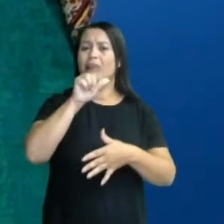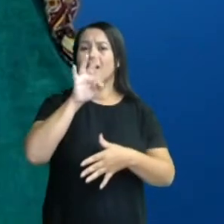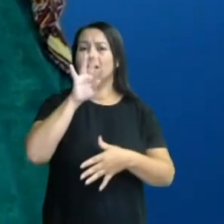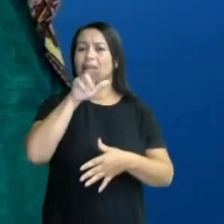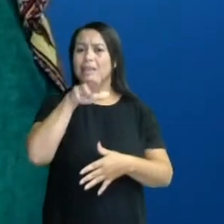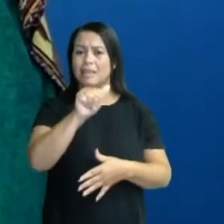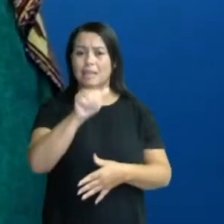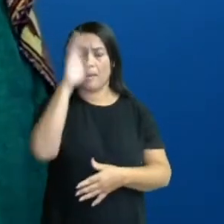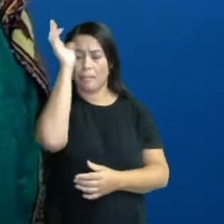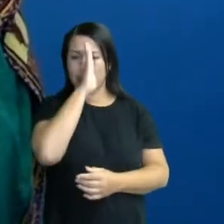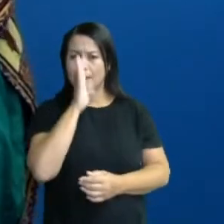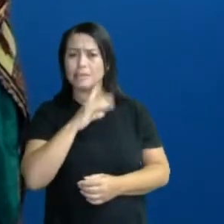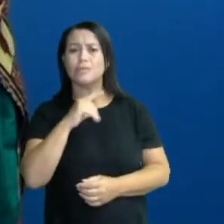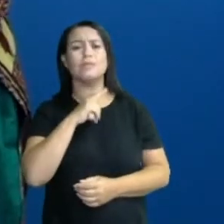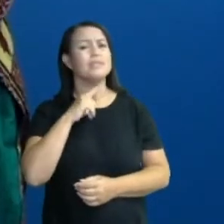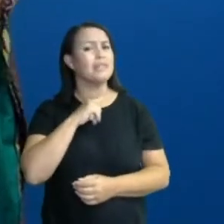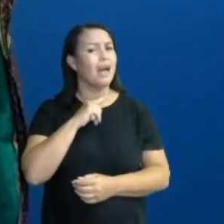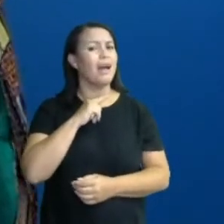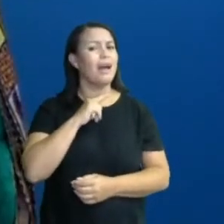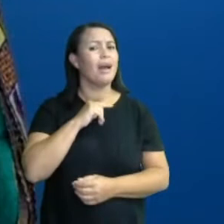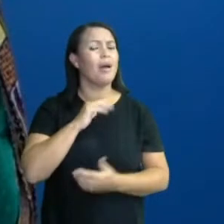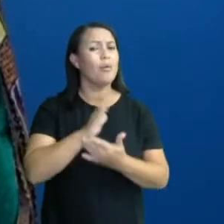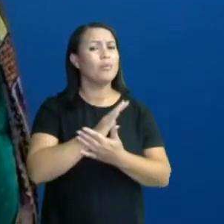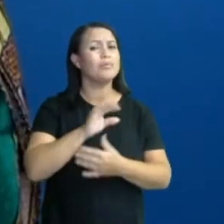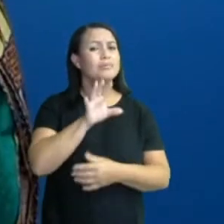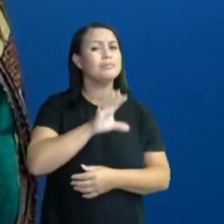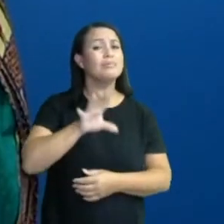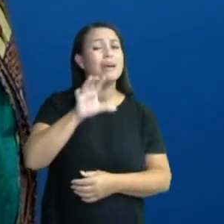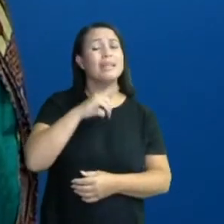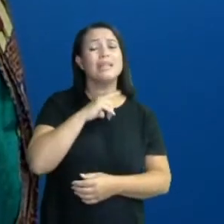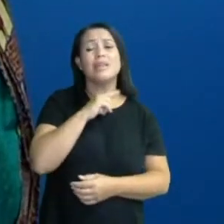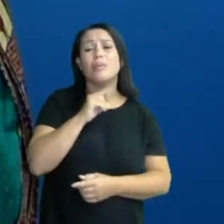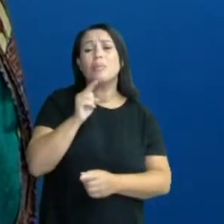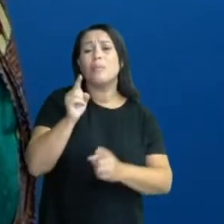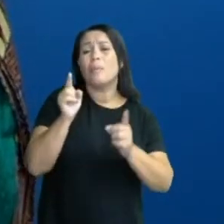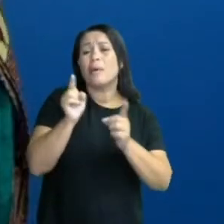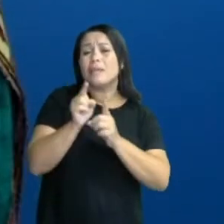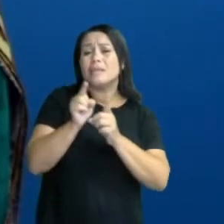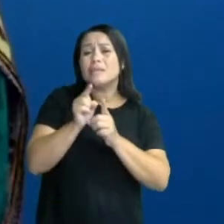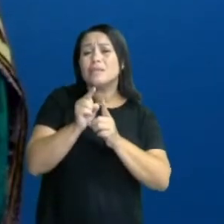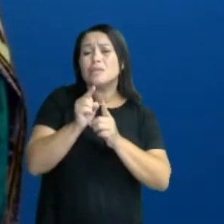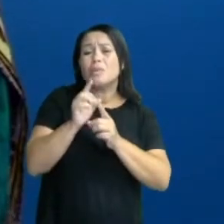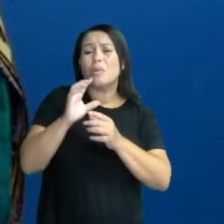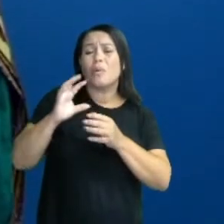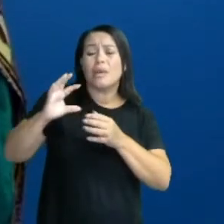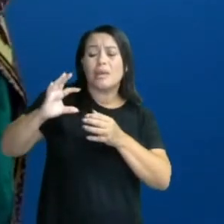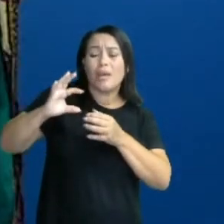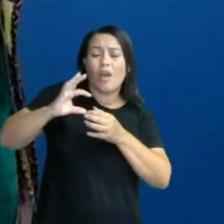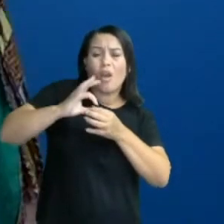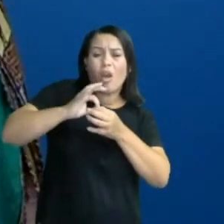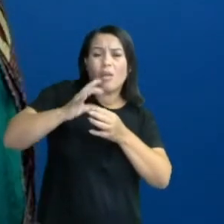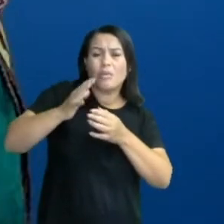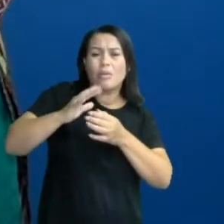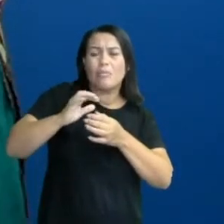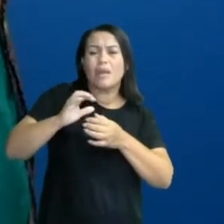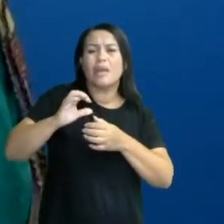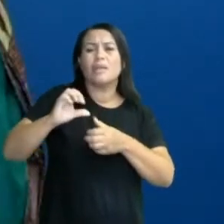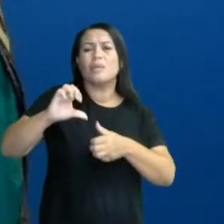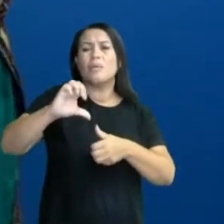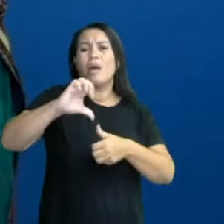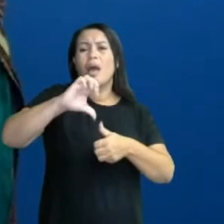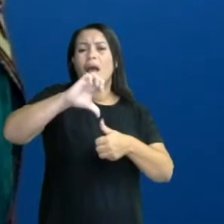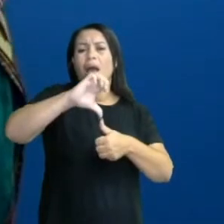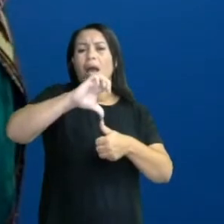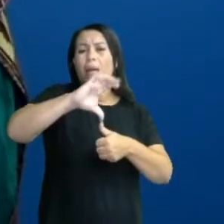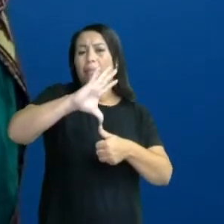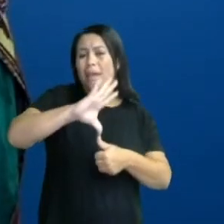né? Então, a maior parte dele está na América Latina, mas tem um pedacinho ainda que pega ali a América do Norte, que pega ali um pouquinho